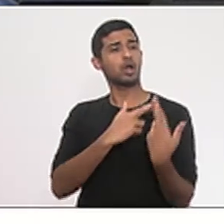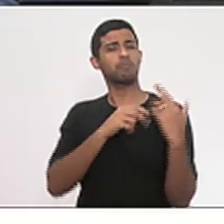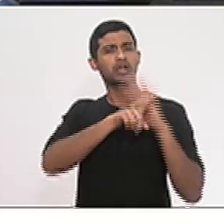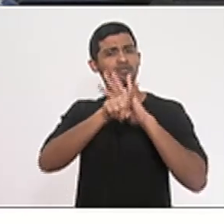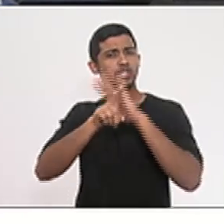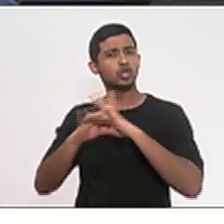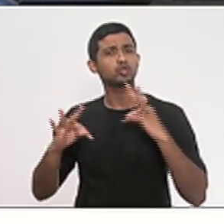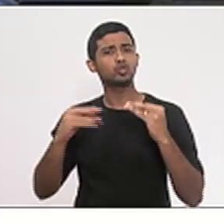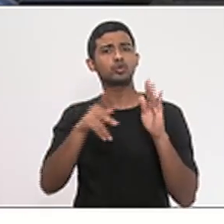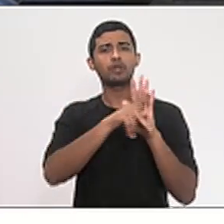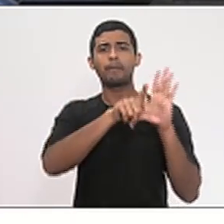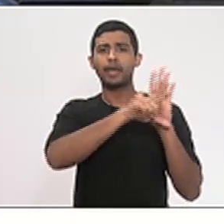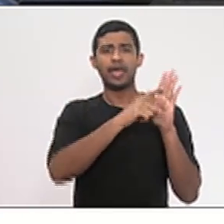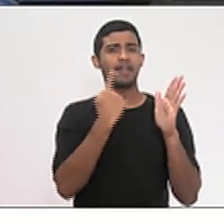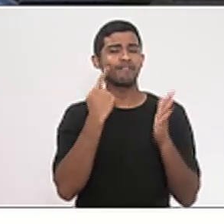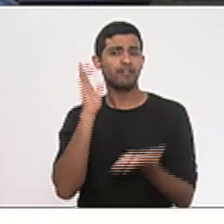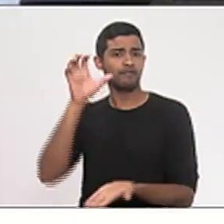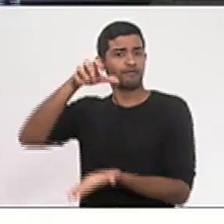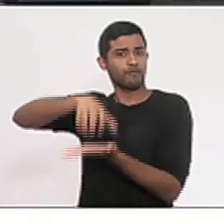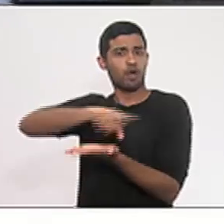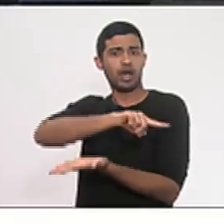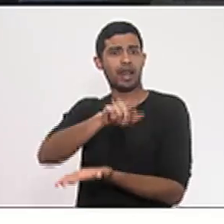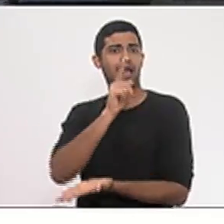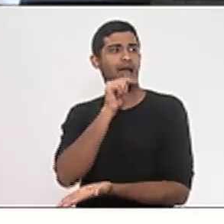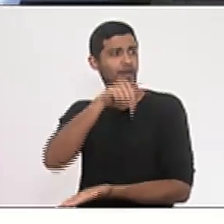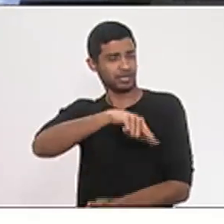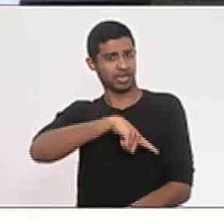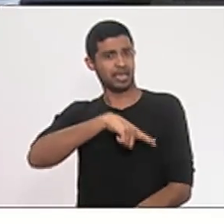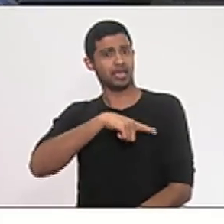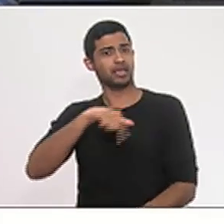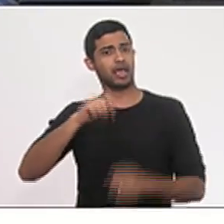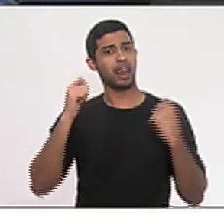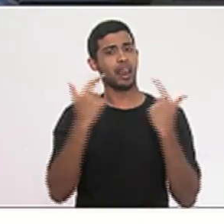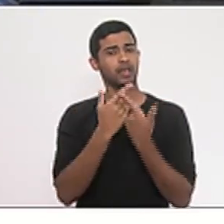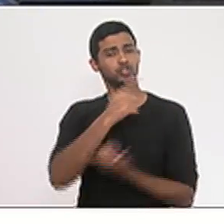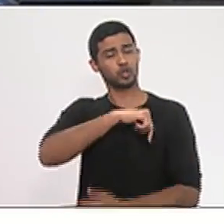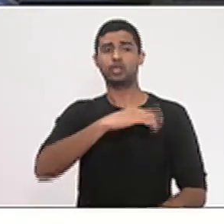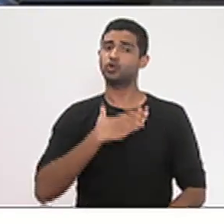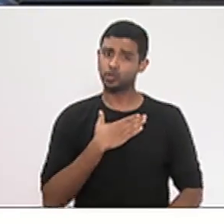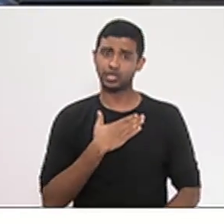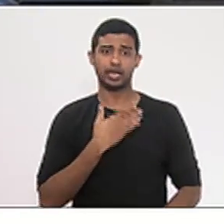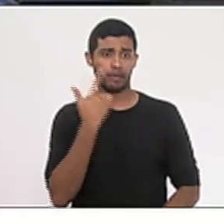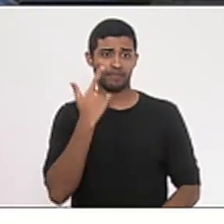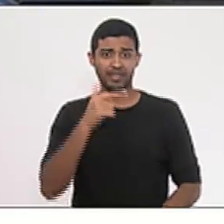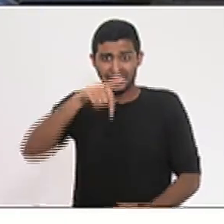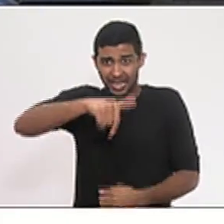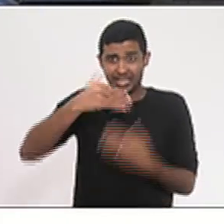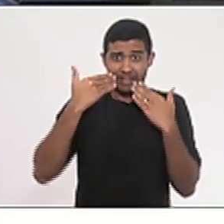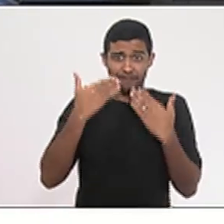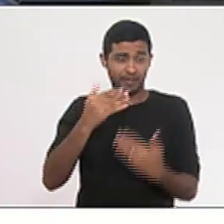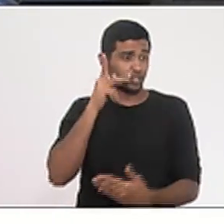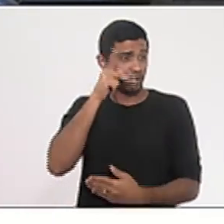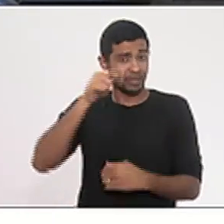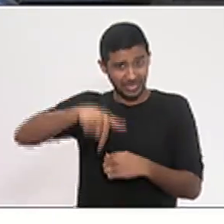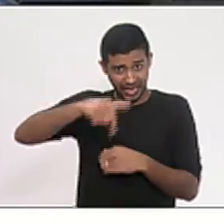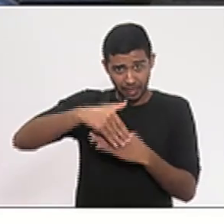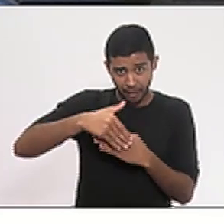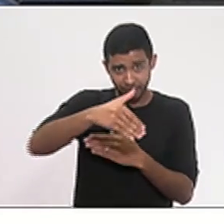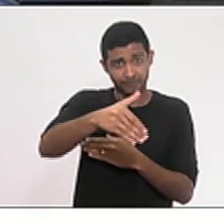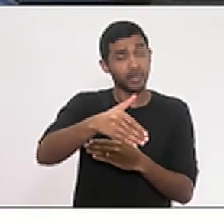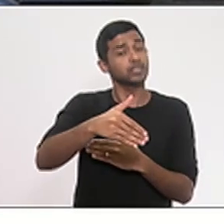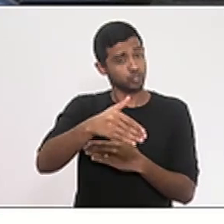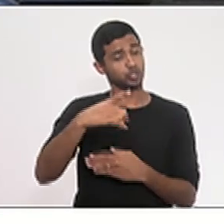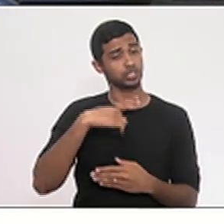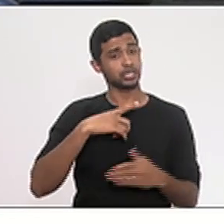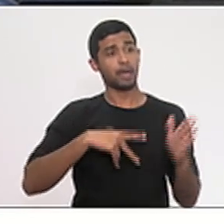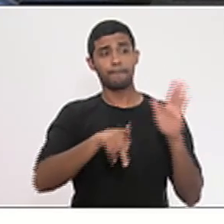PLs referentes à água que tramitam nessa casa. E a gente gostaria que isso, a partir dessa frente parlamentar, passasse a